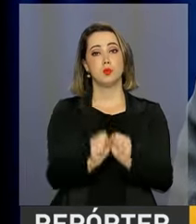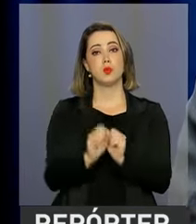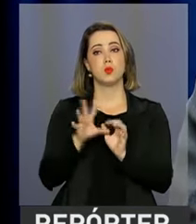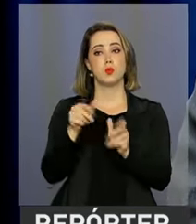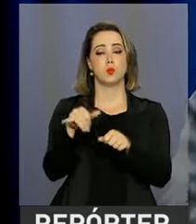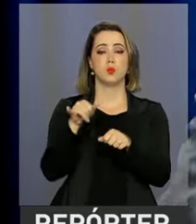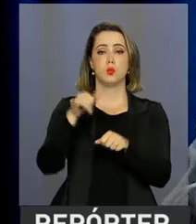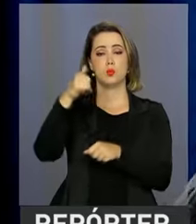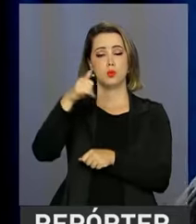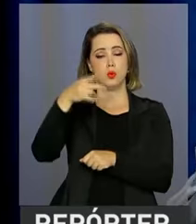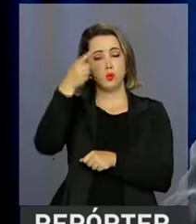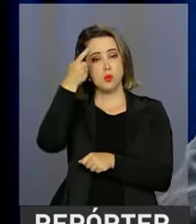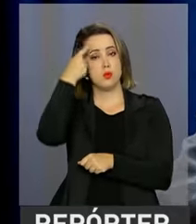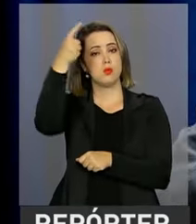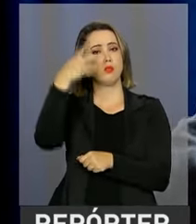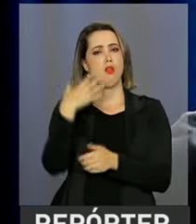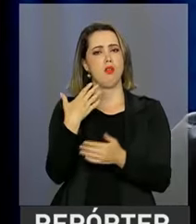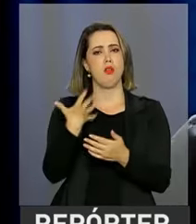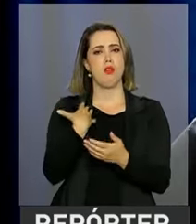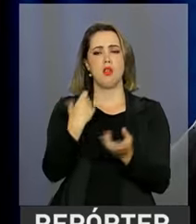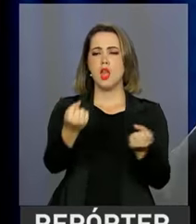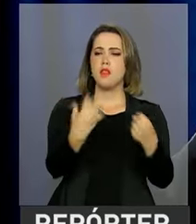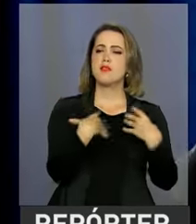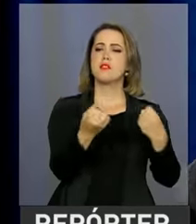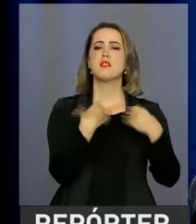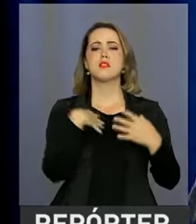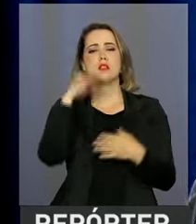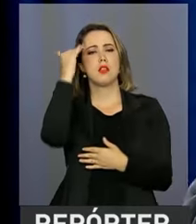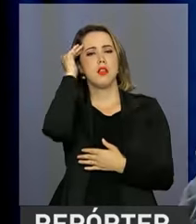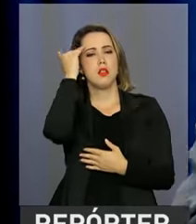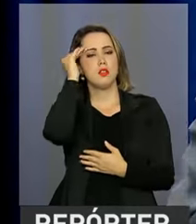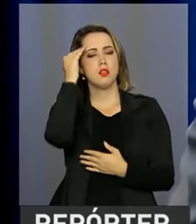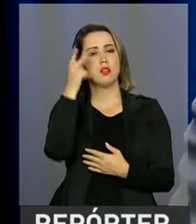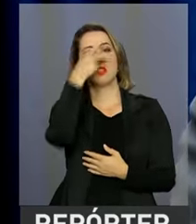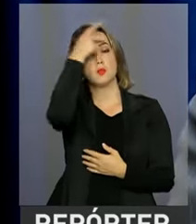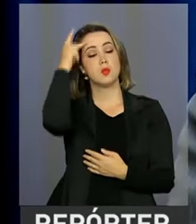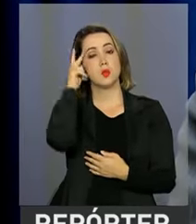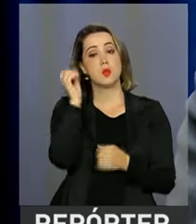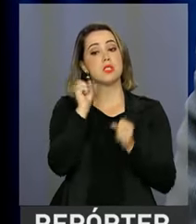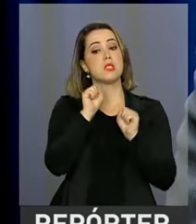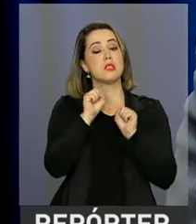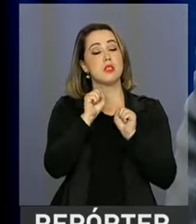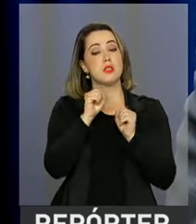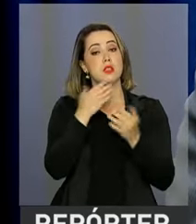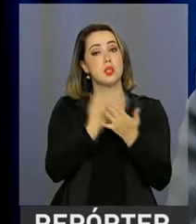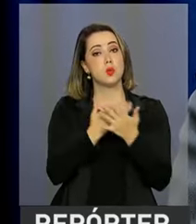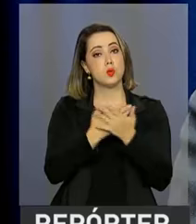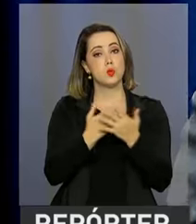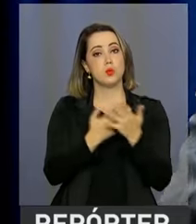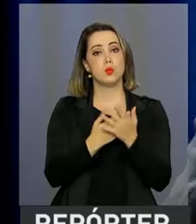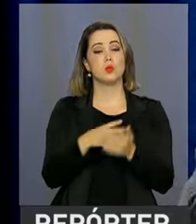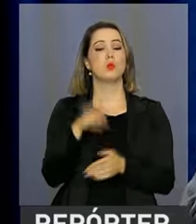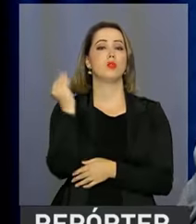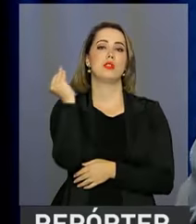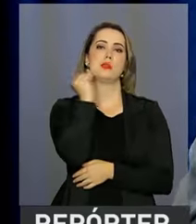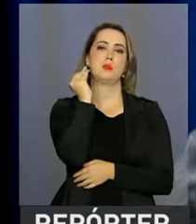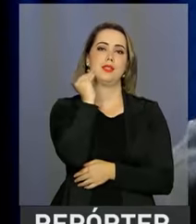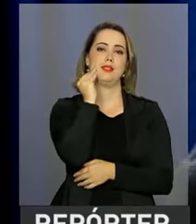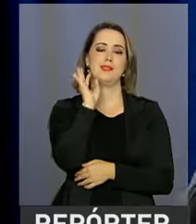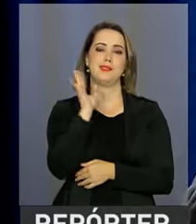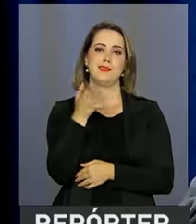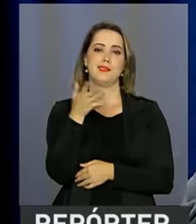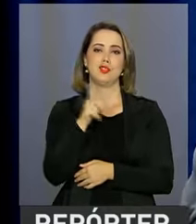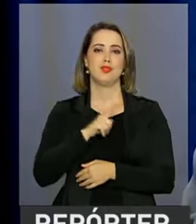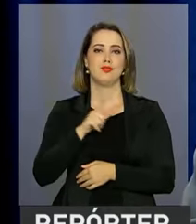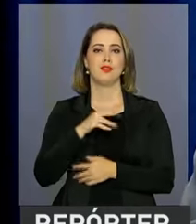que virá dos acadêmicos aqueles que têm experiência já terem passado por isso pela vida pública